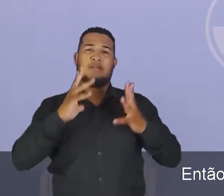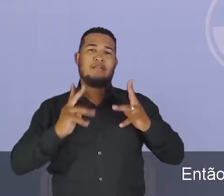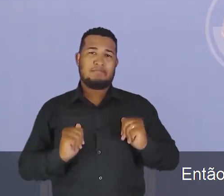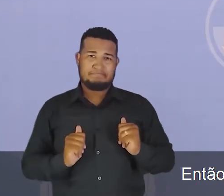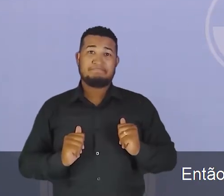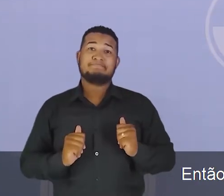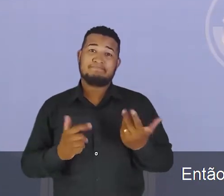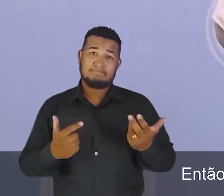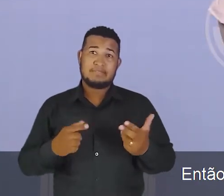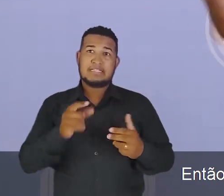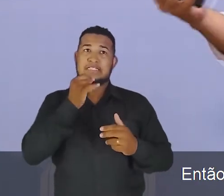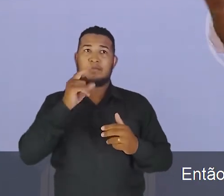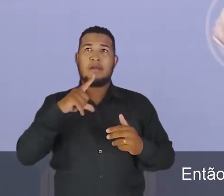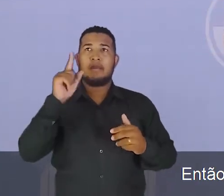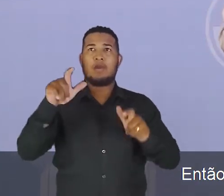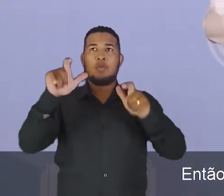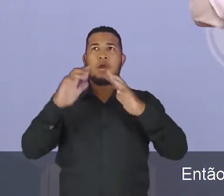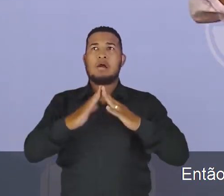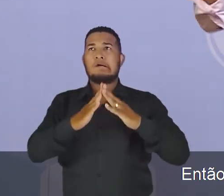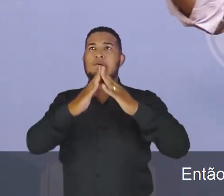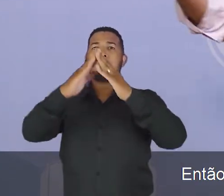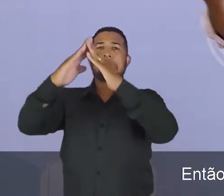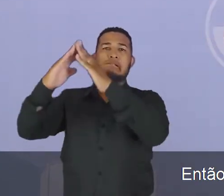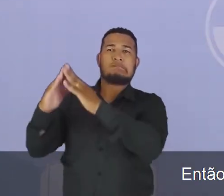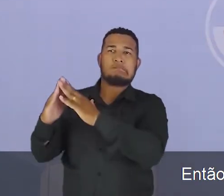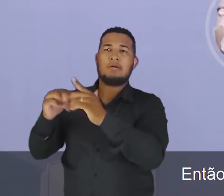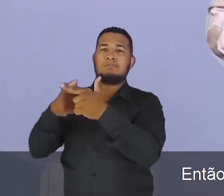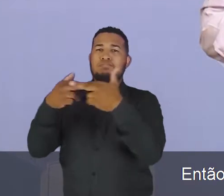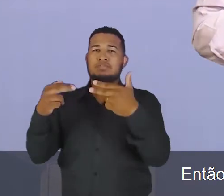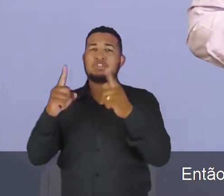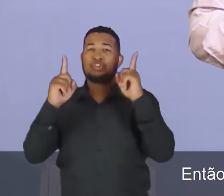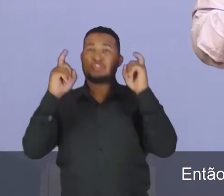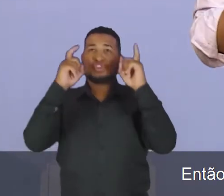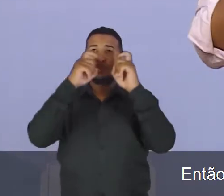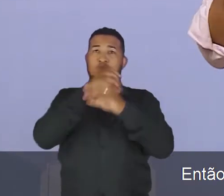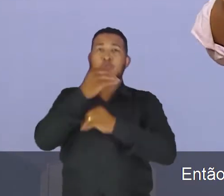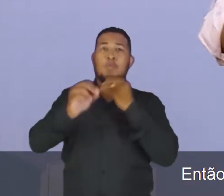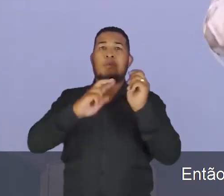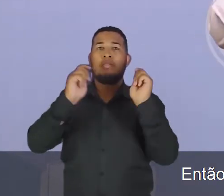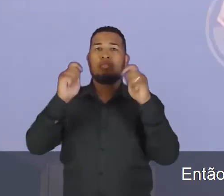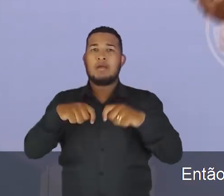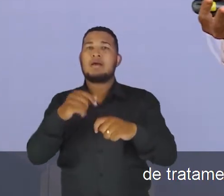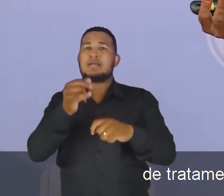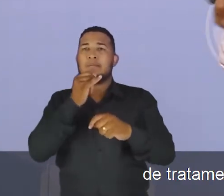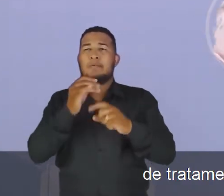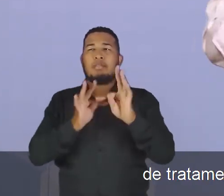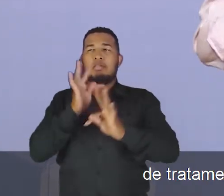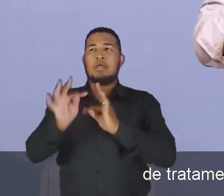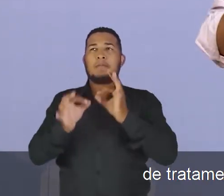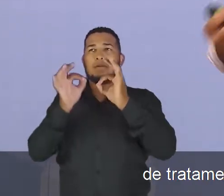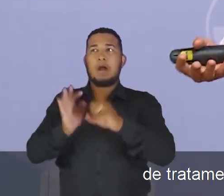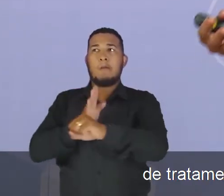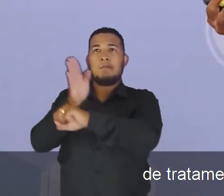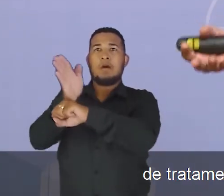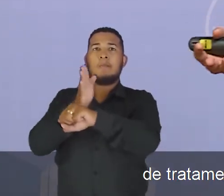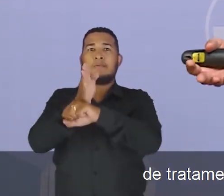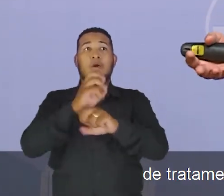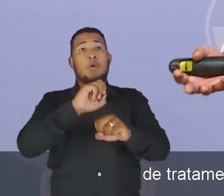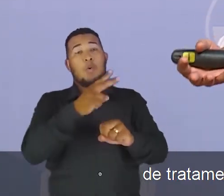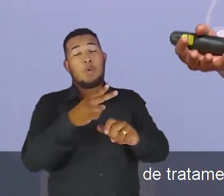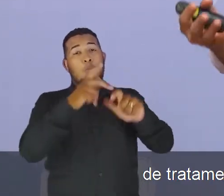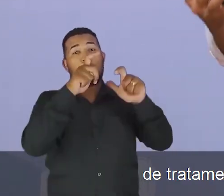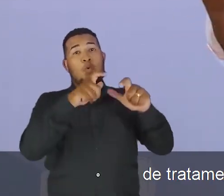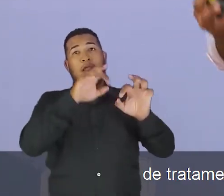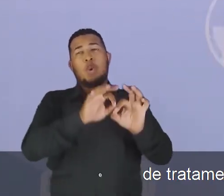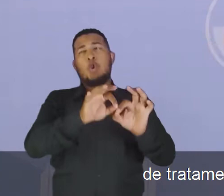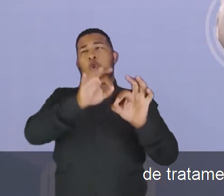são regiões de periferia, de difícil acesso a essa forma de tratamento, ou regiões muito isoladas